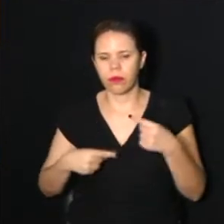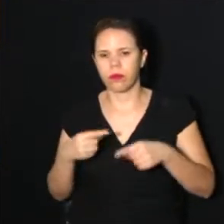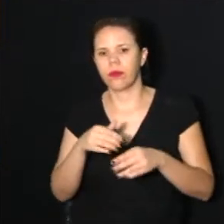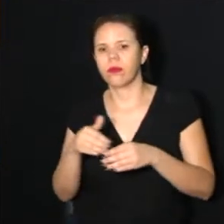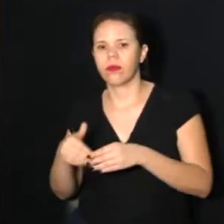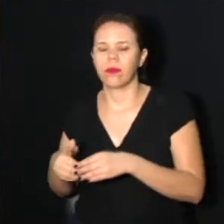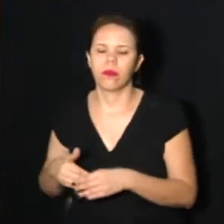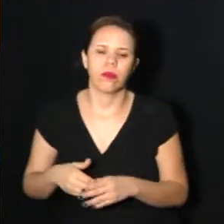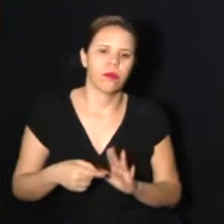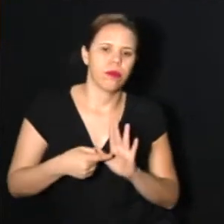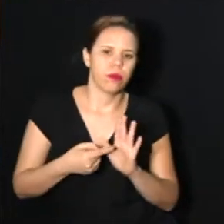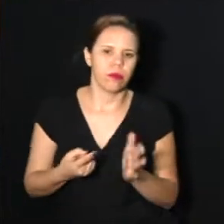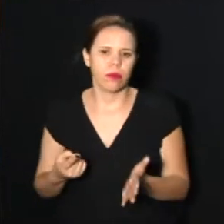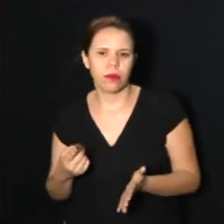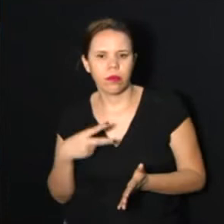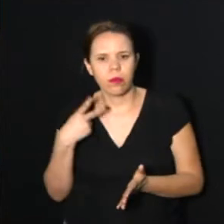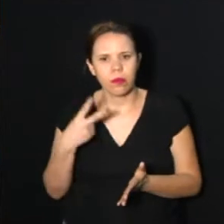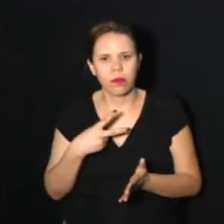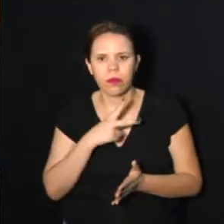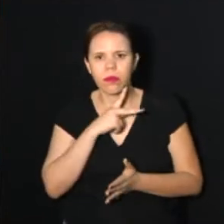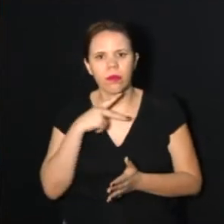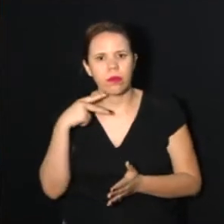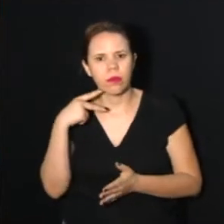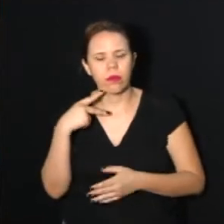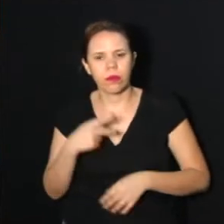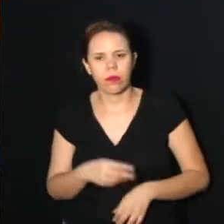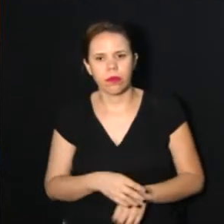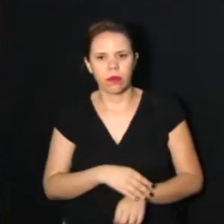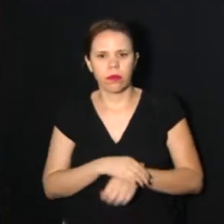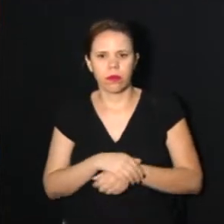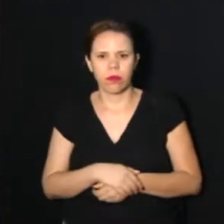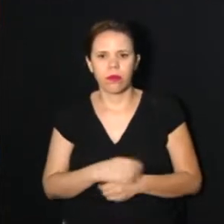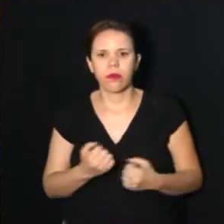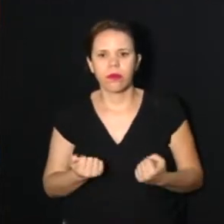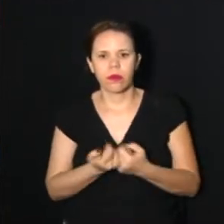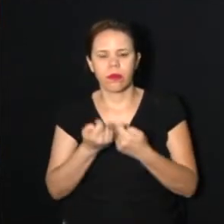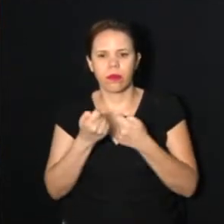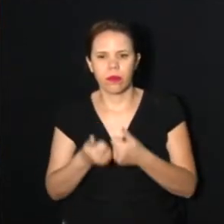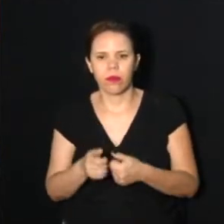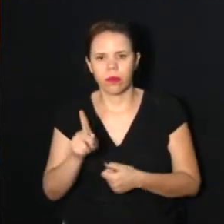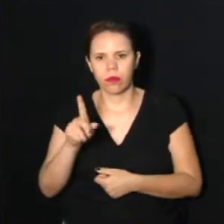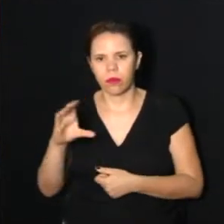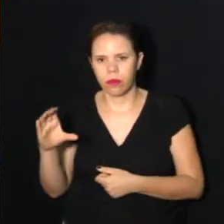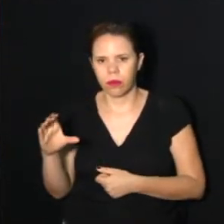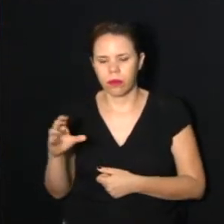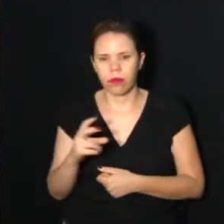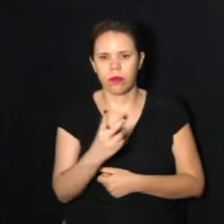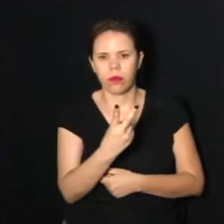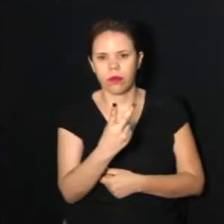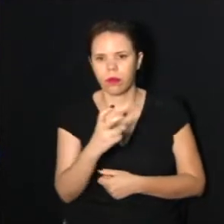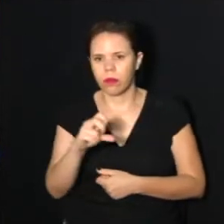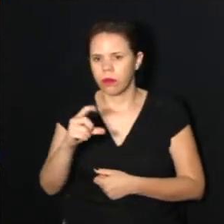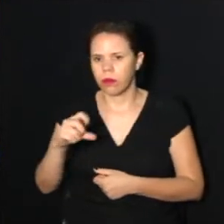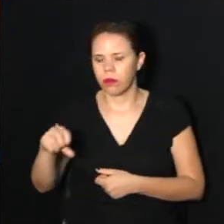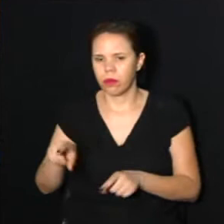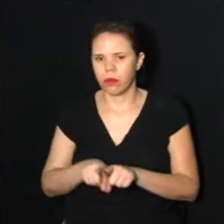votação do parecer exalado pelo senhor Pirmínio Monteiro. Fique à vontade. Favorável PLC 50/2019, processo 231.052, de autoria